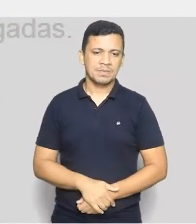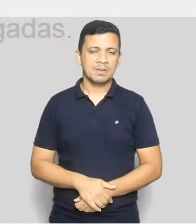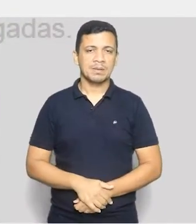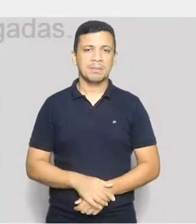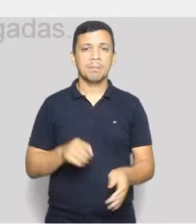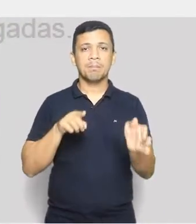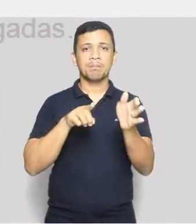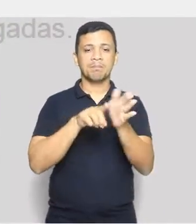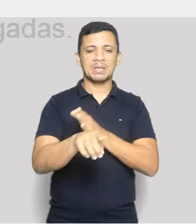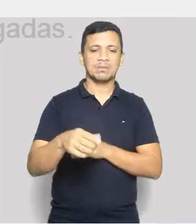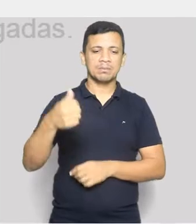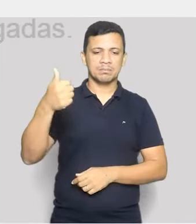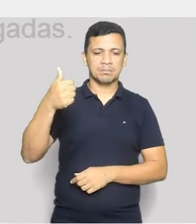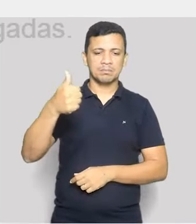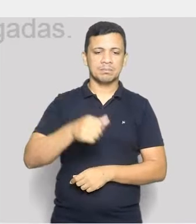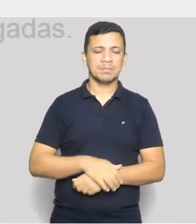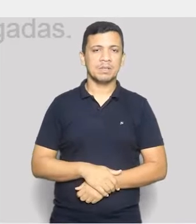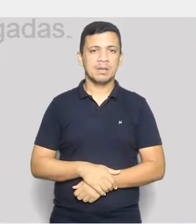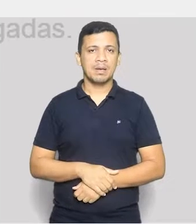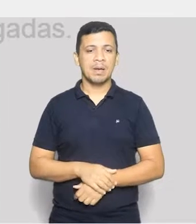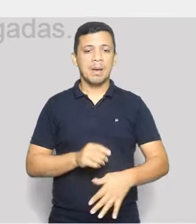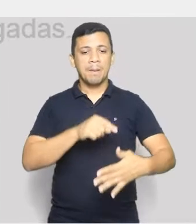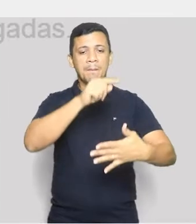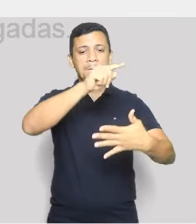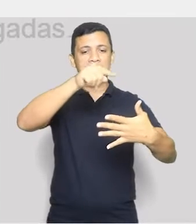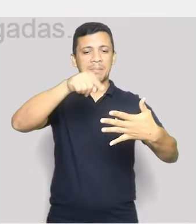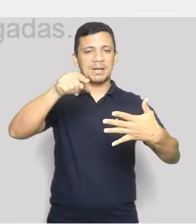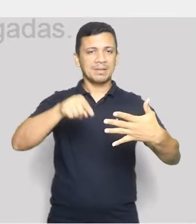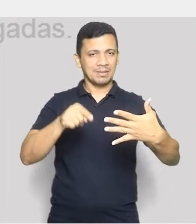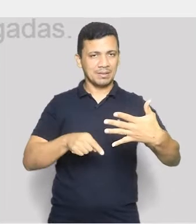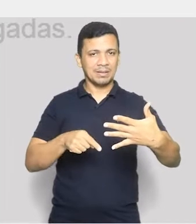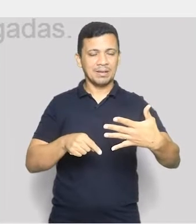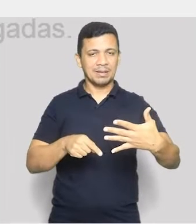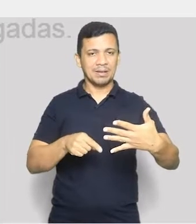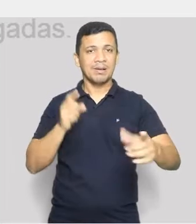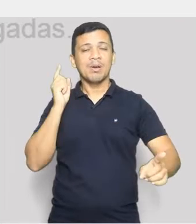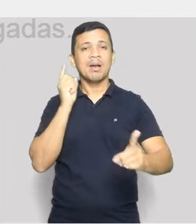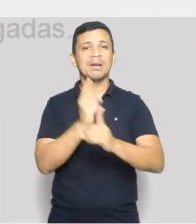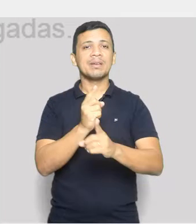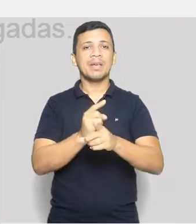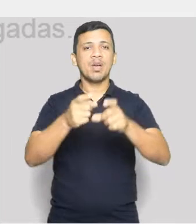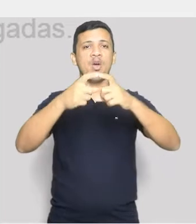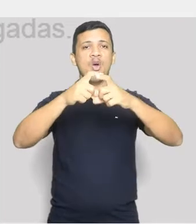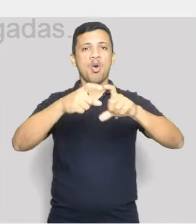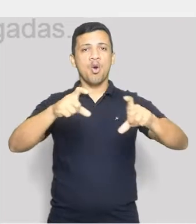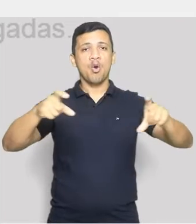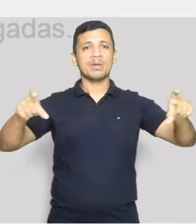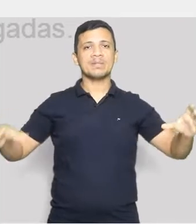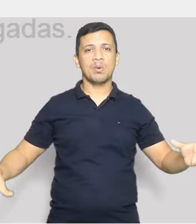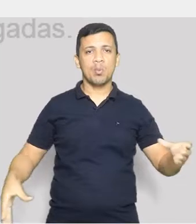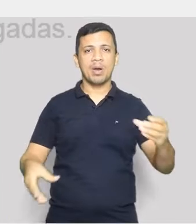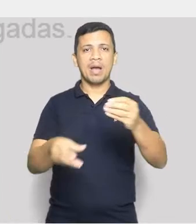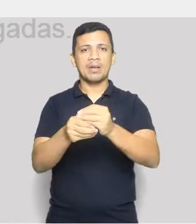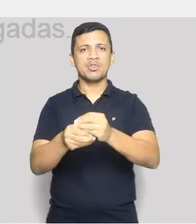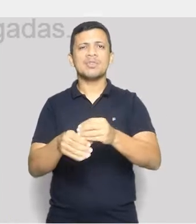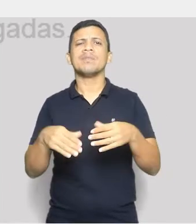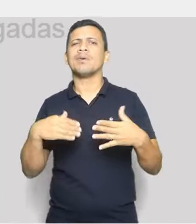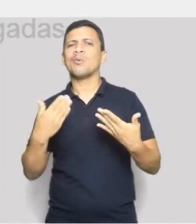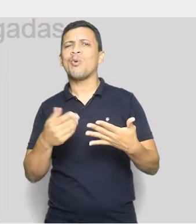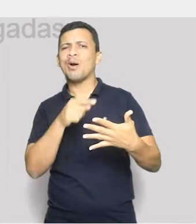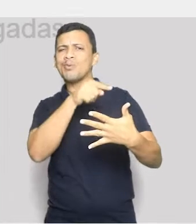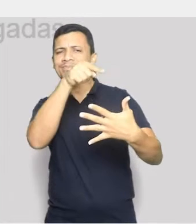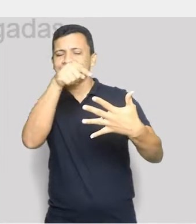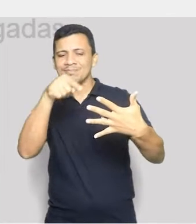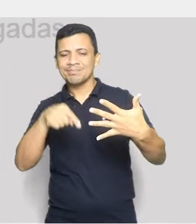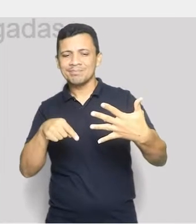Questão de número 1, vamos lá. Eu quero que se identifique a oração coordenada aditiva, tá bom? Qual seria a oração aditiva? Então